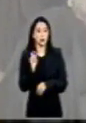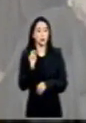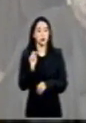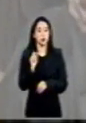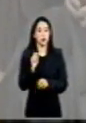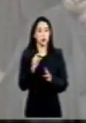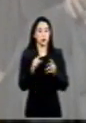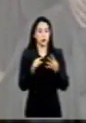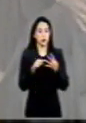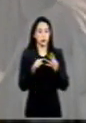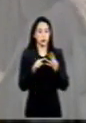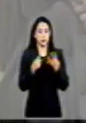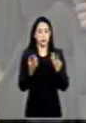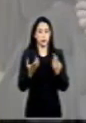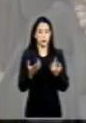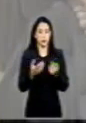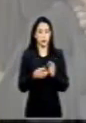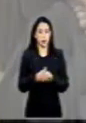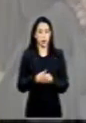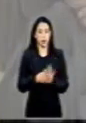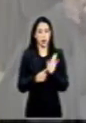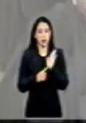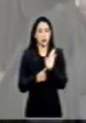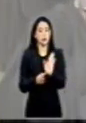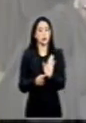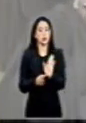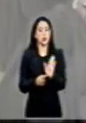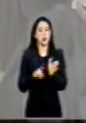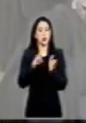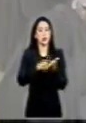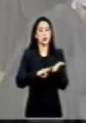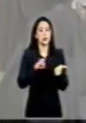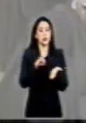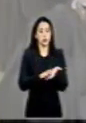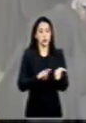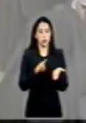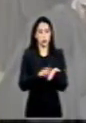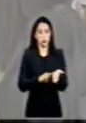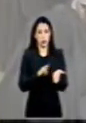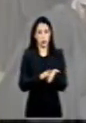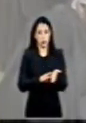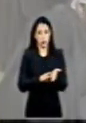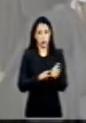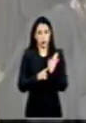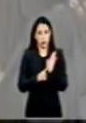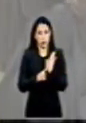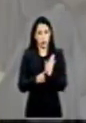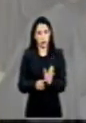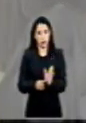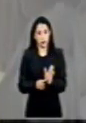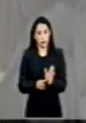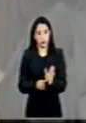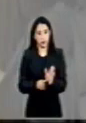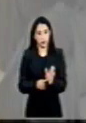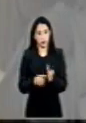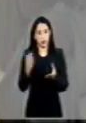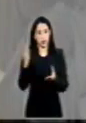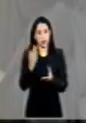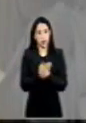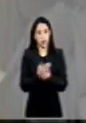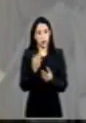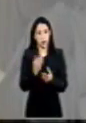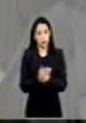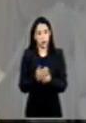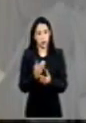para Vossas Excelências no memorial, os documentos que demonstram os memorandos, o processo administrativo foi